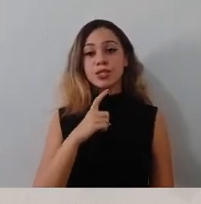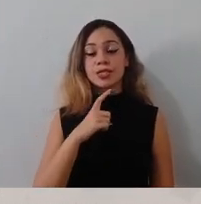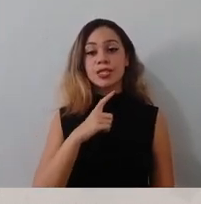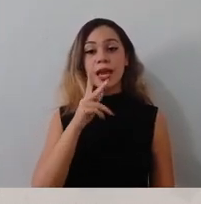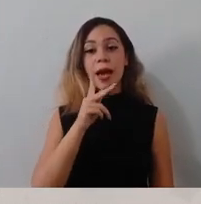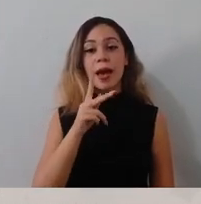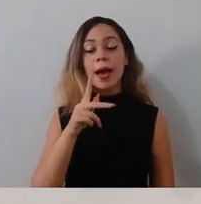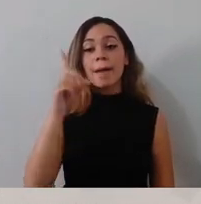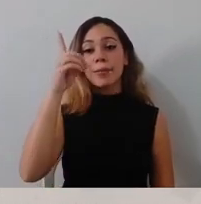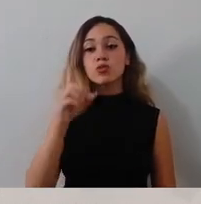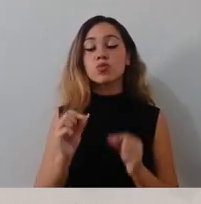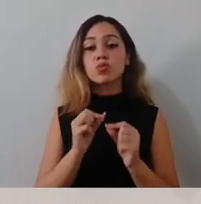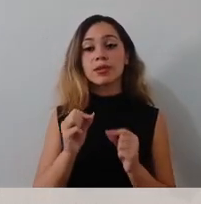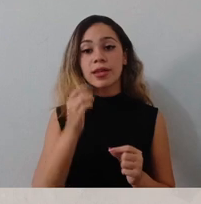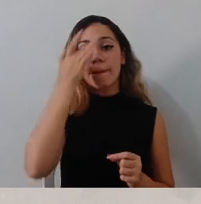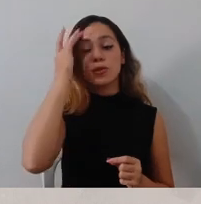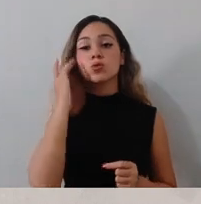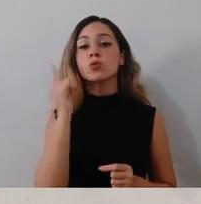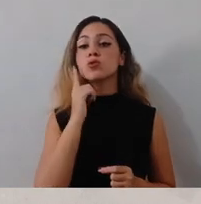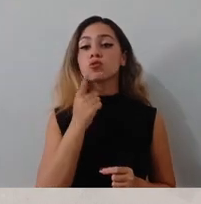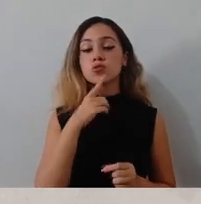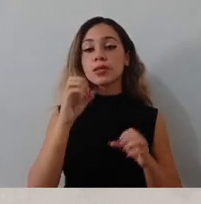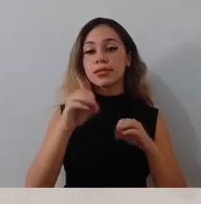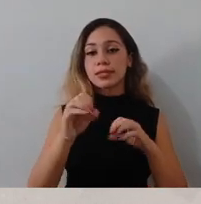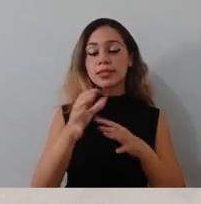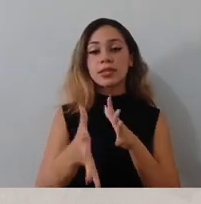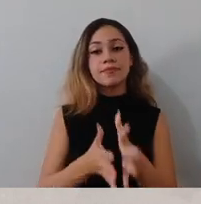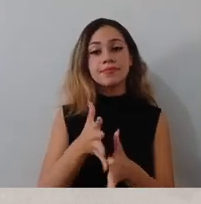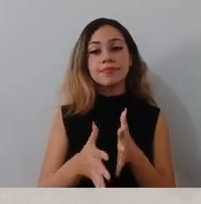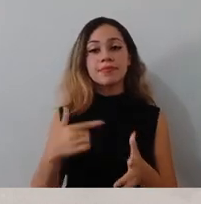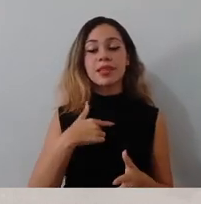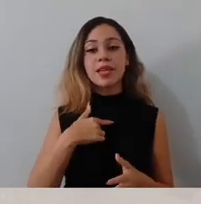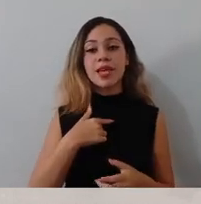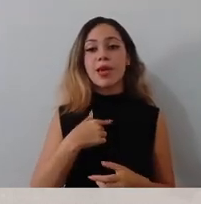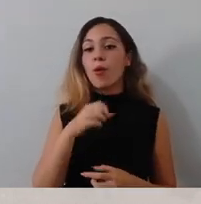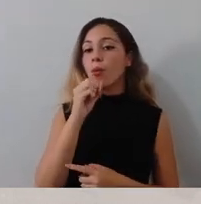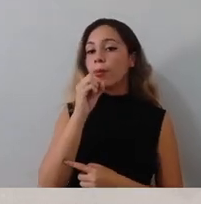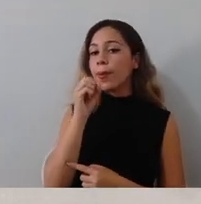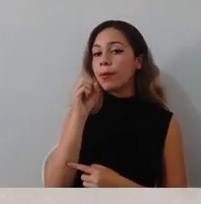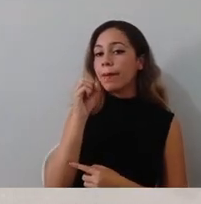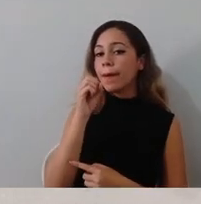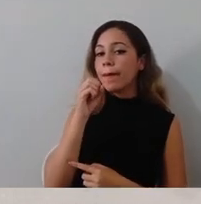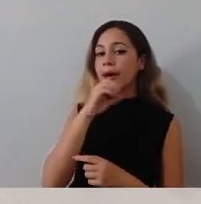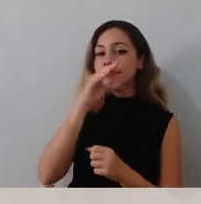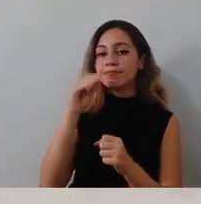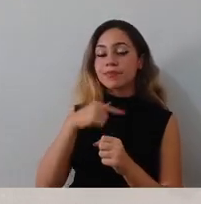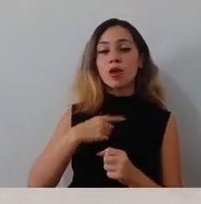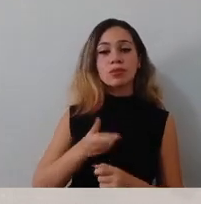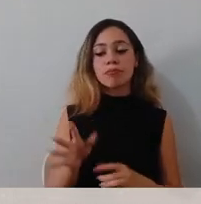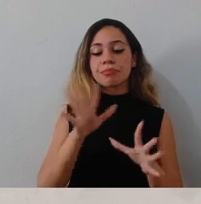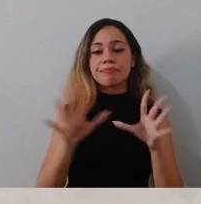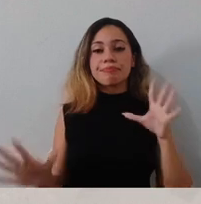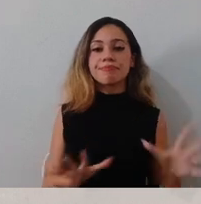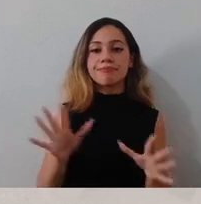pastoral voltada para as pessoas com deficiência auditiva, dos surdos, né? E aí eles reparavam porque eu mexia muito o microfone, porque eu falo muito com as